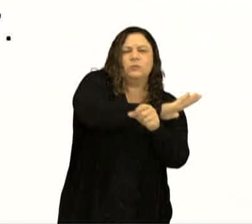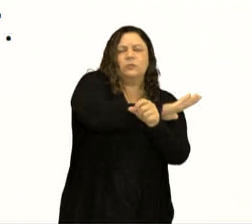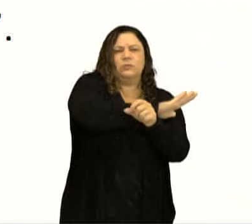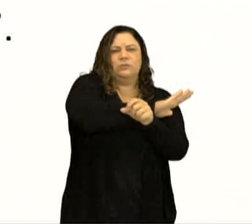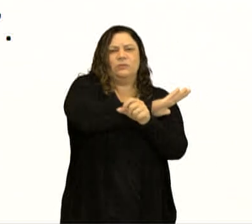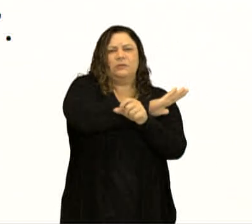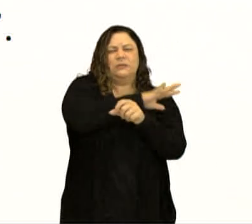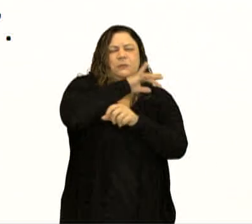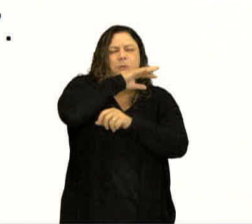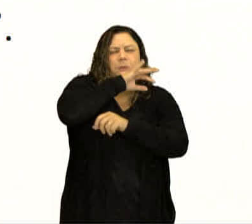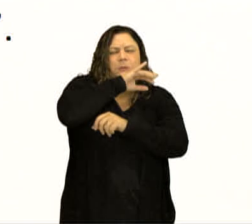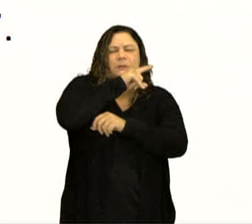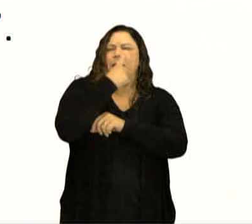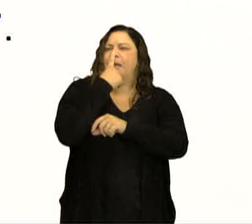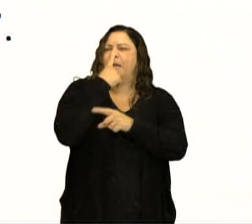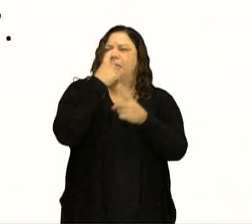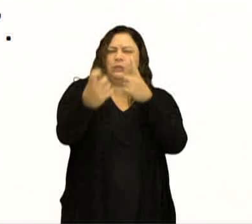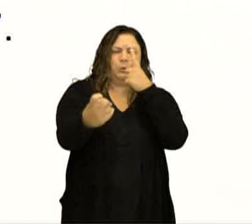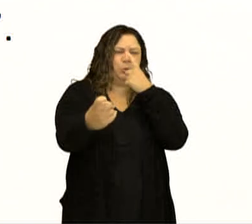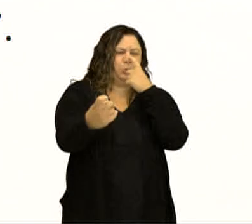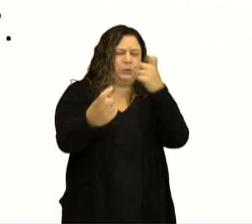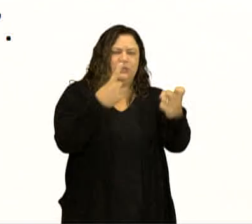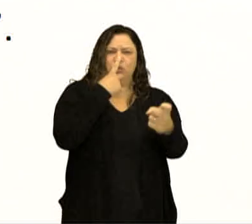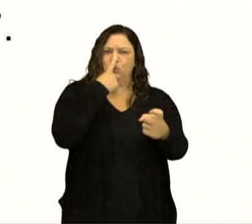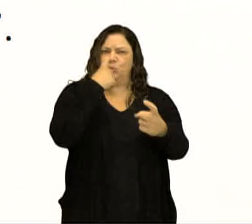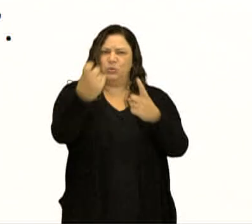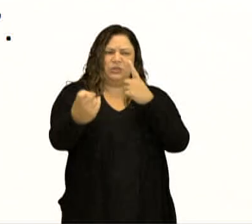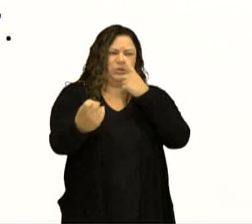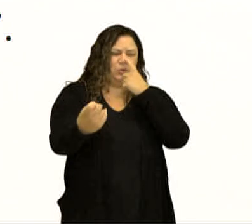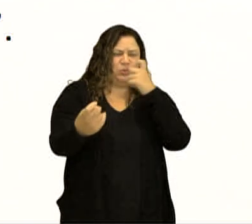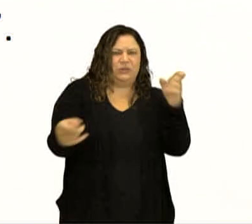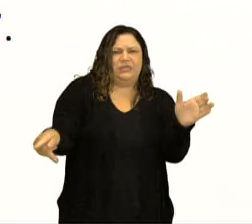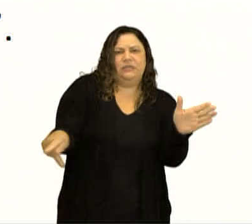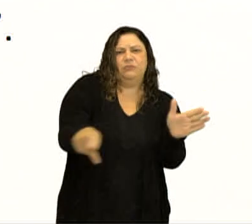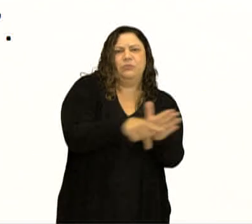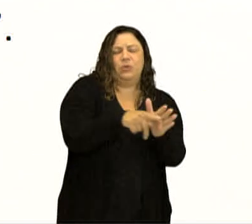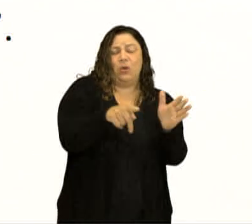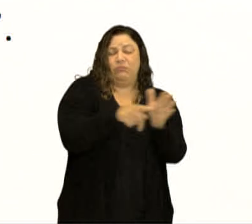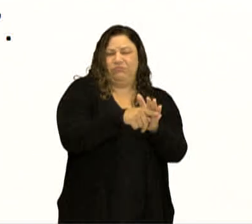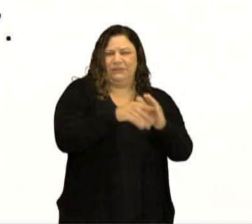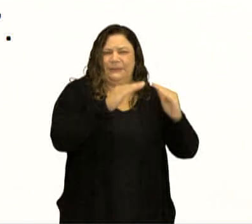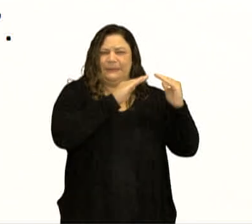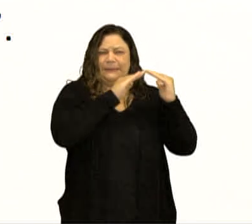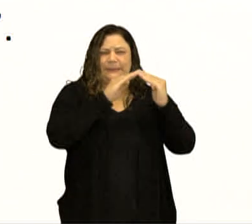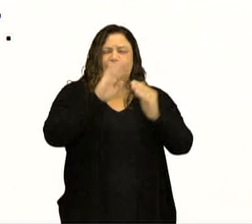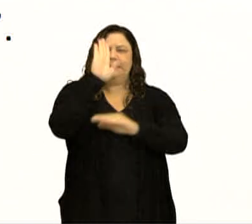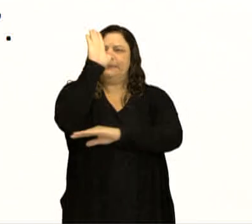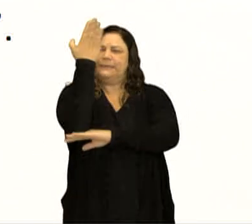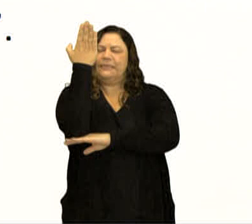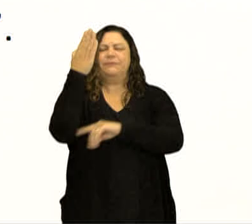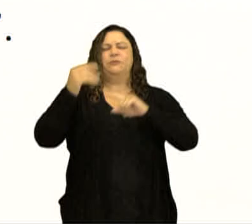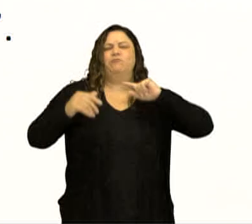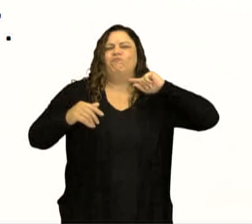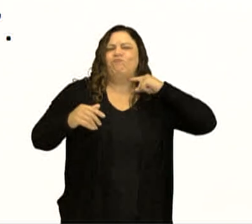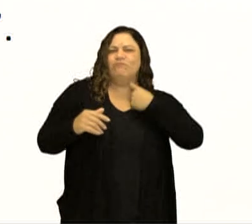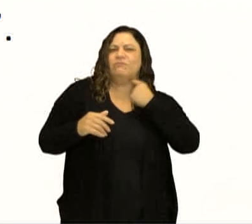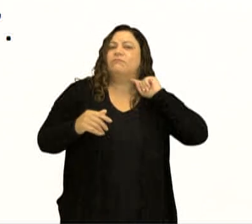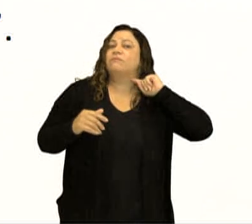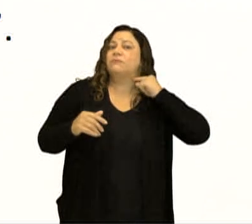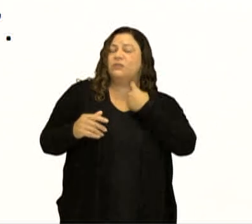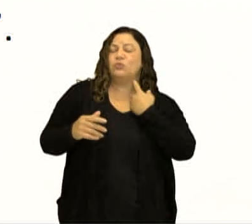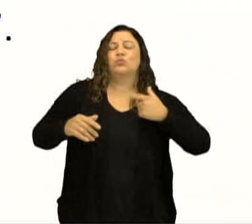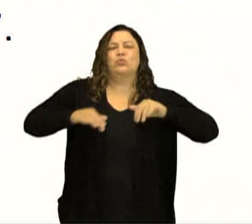de imundície. As próprias habitações estão quase cheias de tábuas sujas, sobre as quais